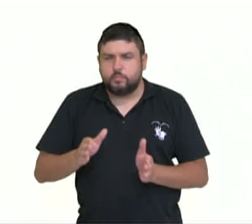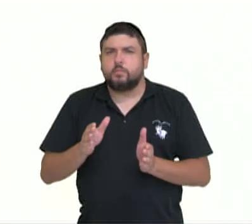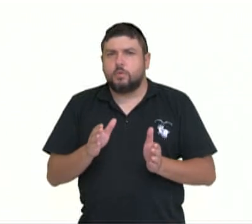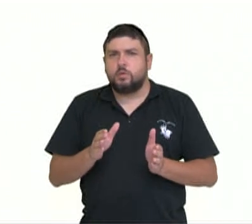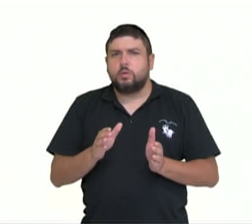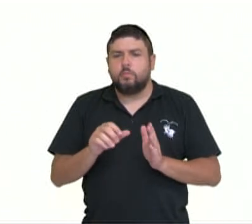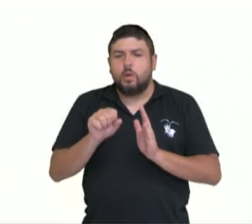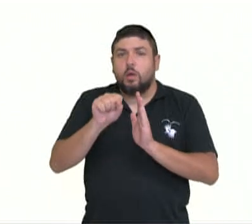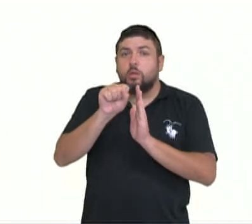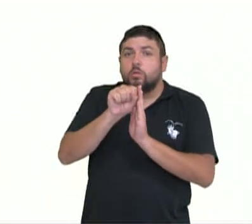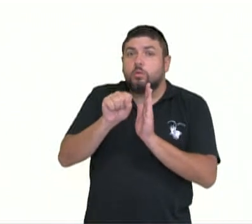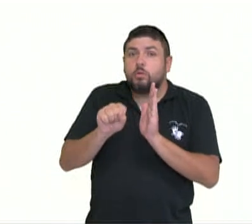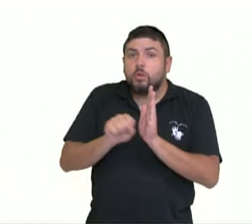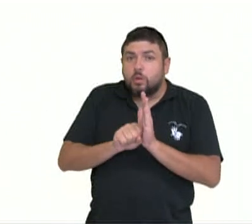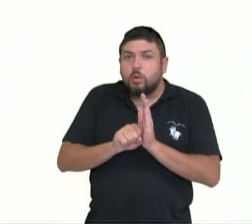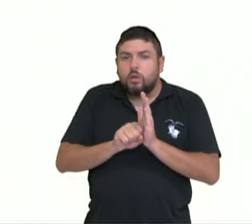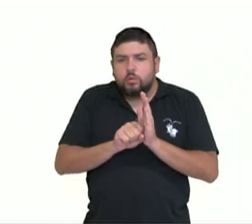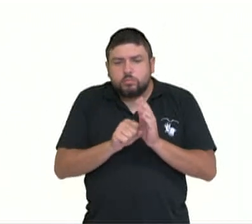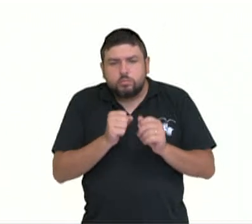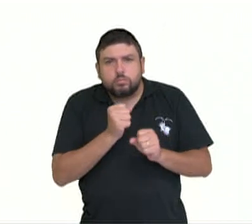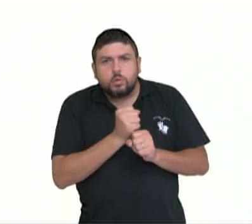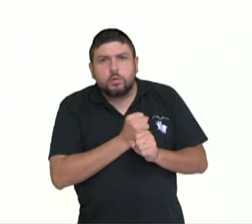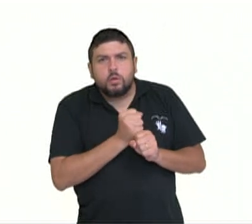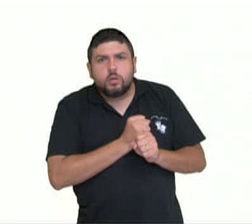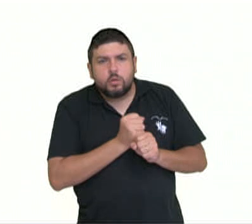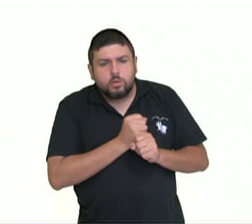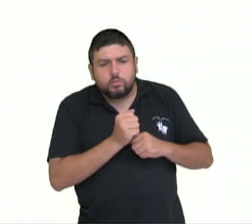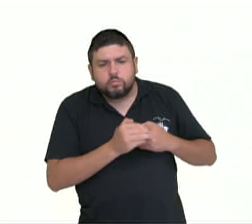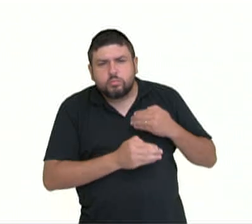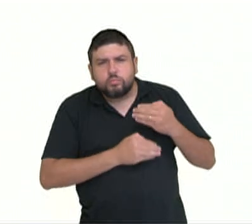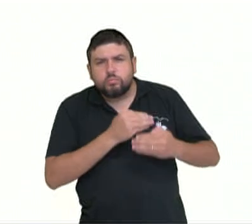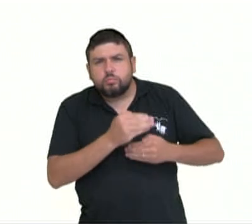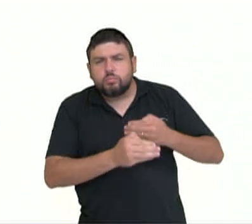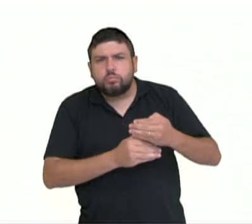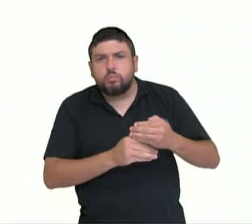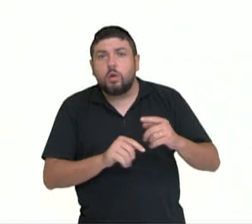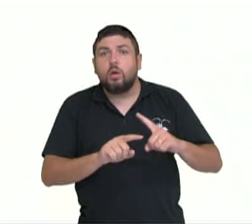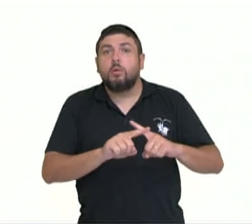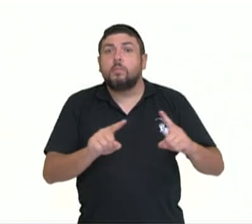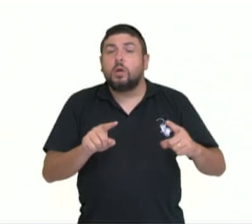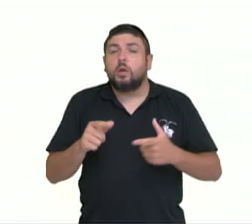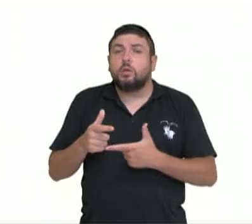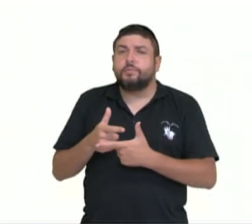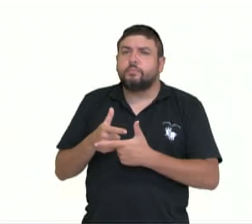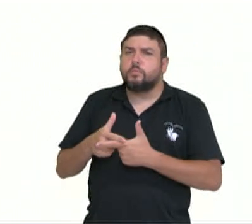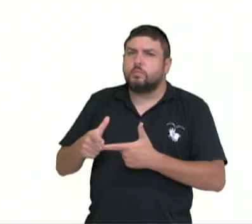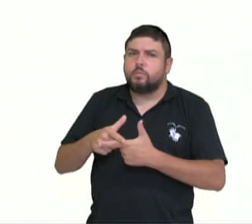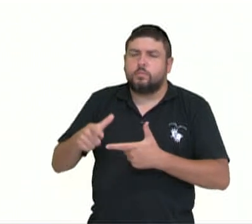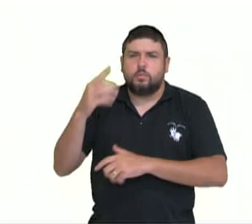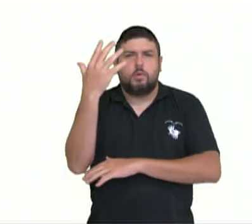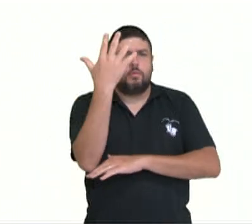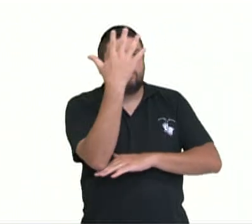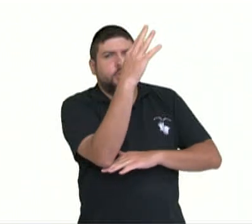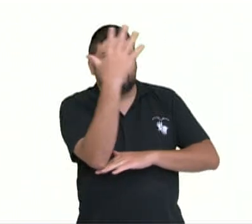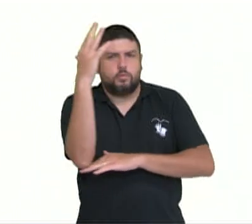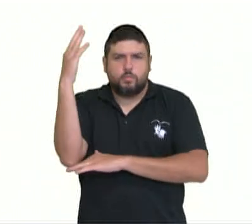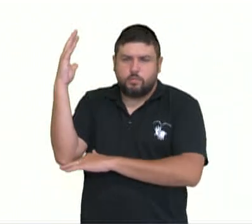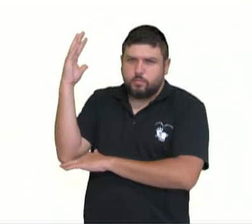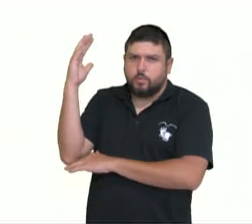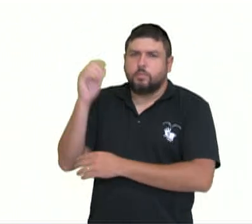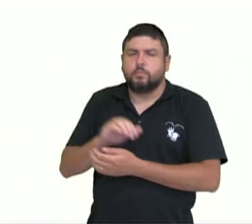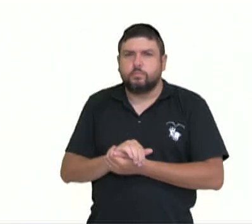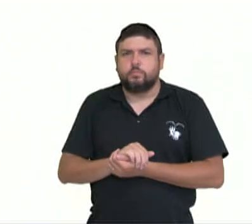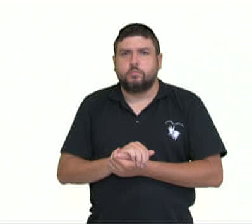fez o seguinte, gente, ela transformou o meio ambiente de uma maneira drástica, através do processo